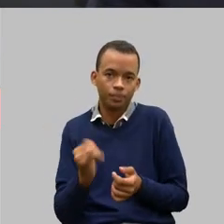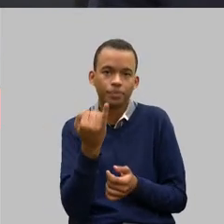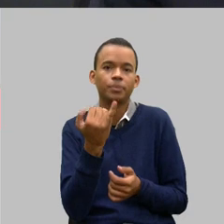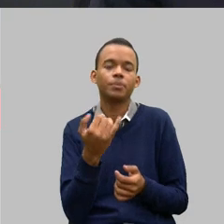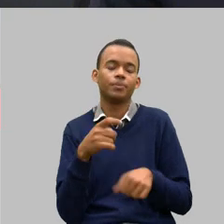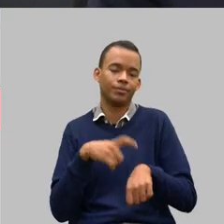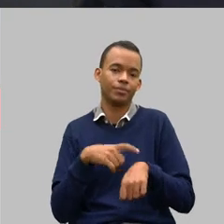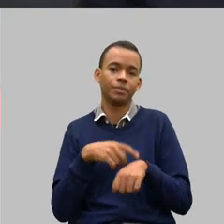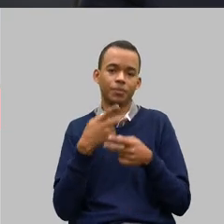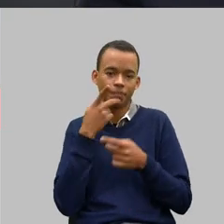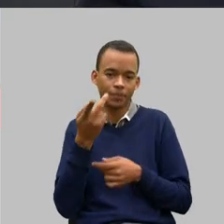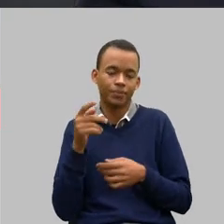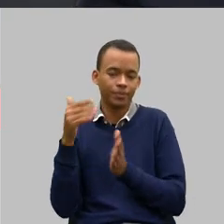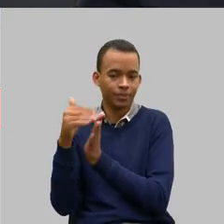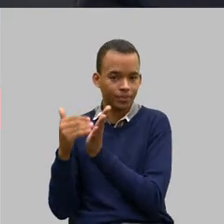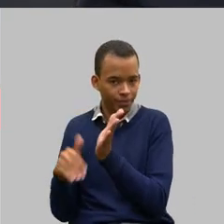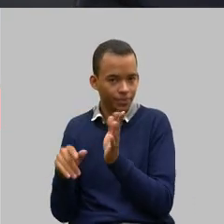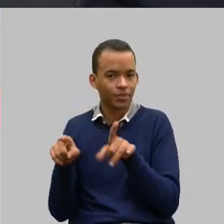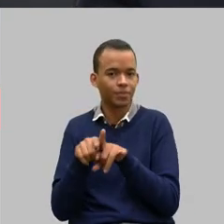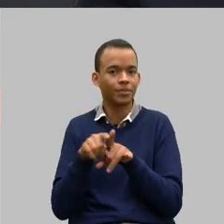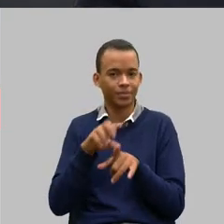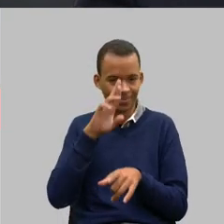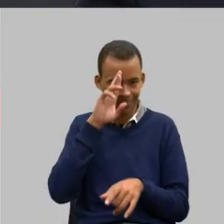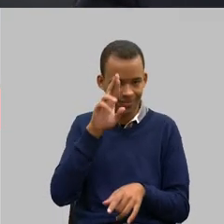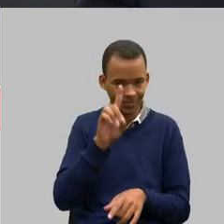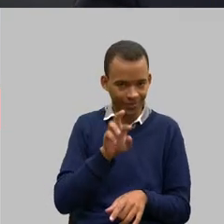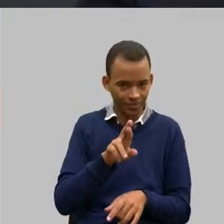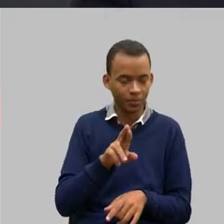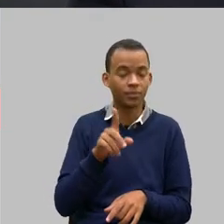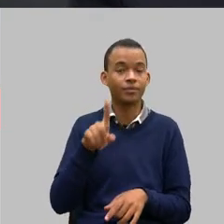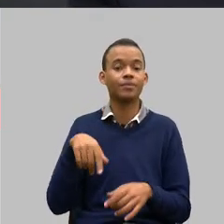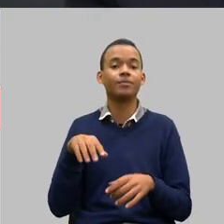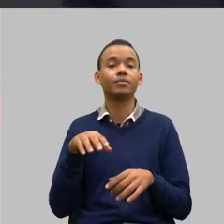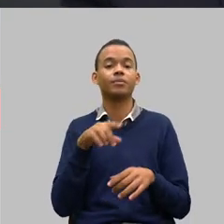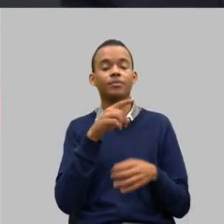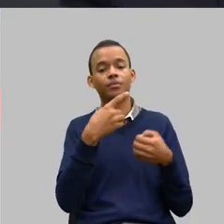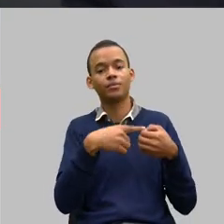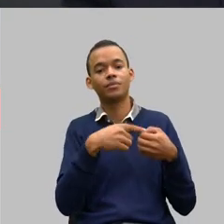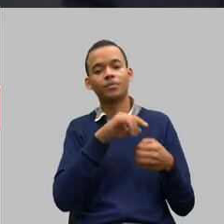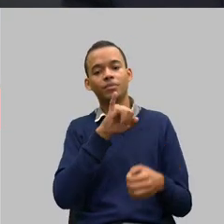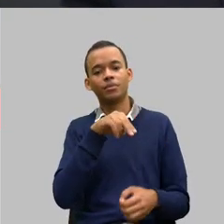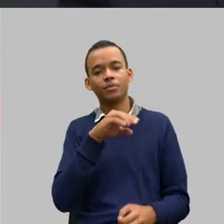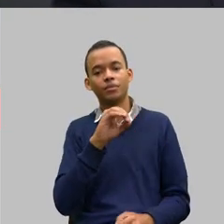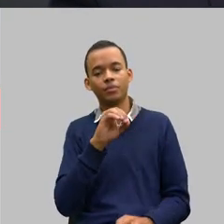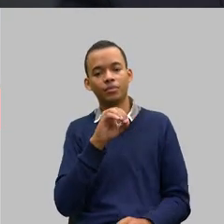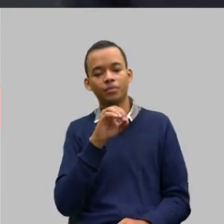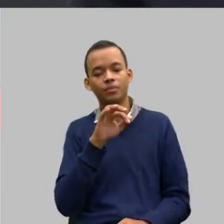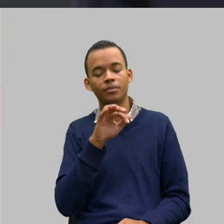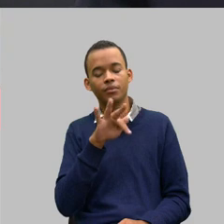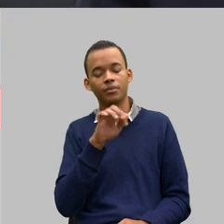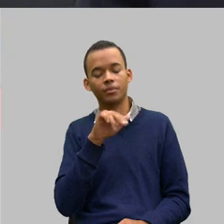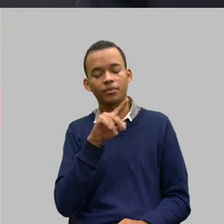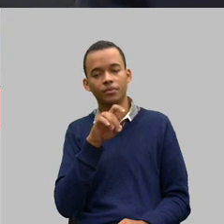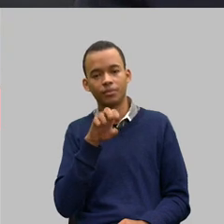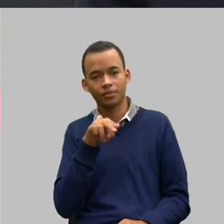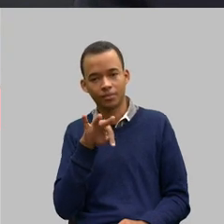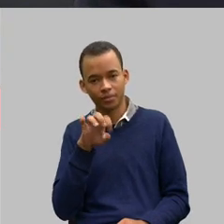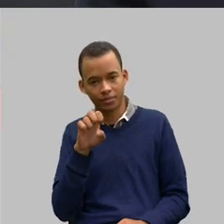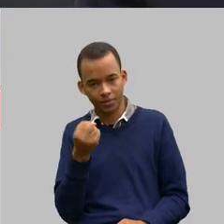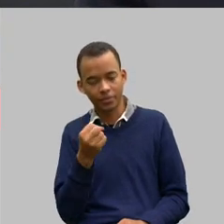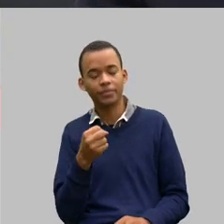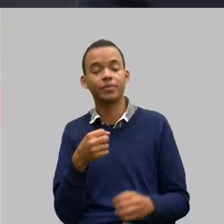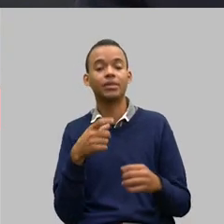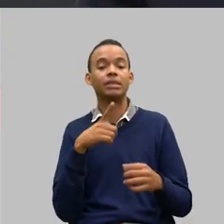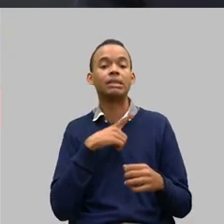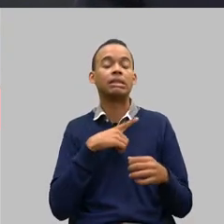poder sentar que é uma demanda de toda a nossa região dos Inconfidentes a ligação né a estrada que liga Ouro Preto a ouro